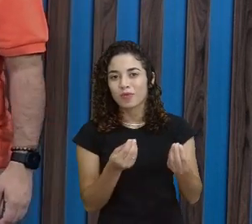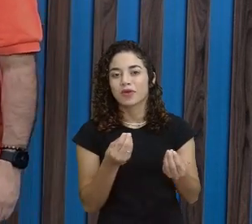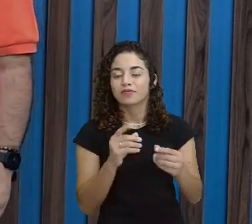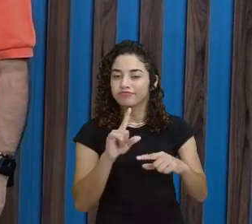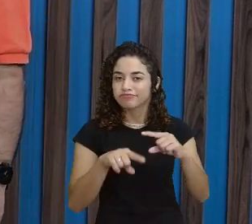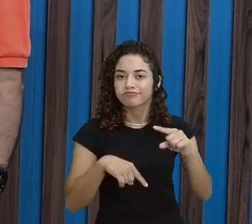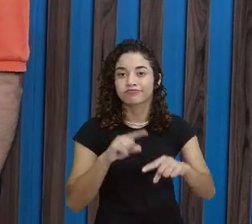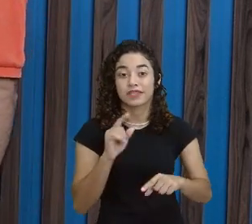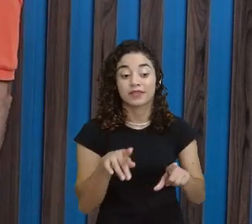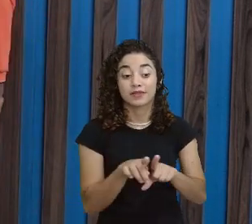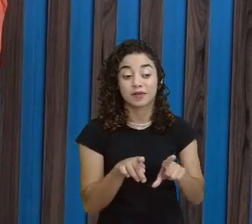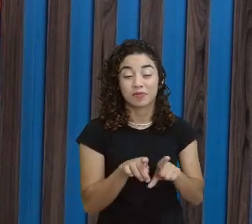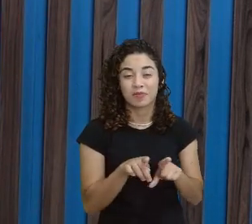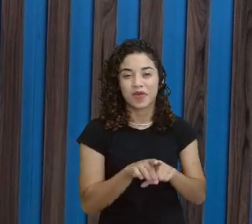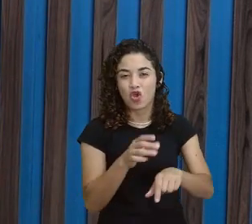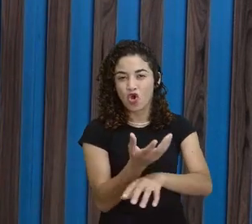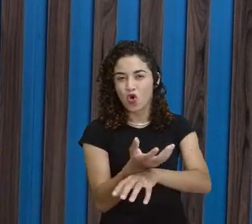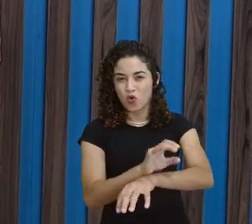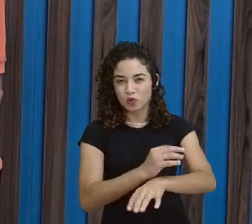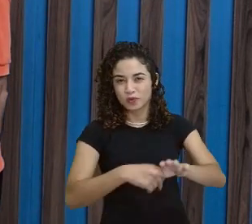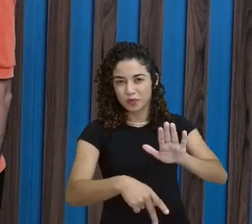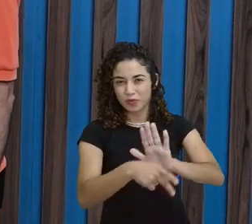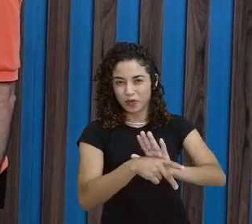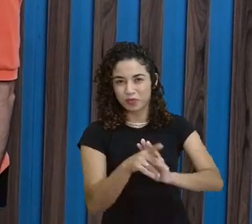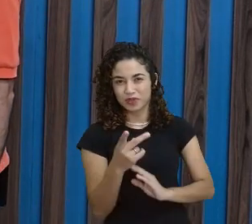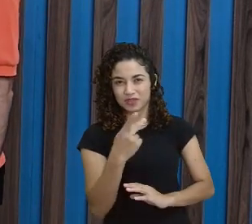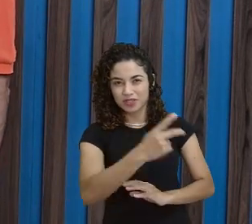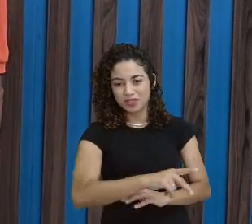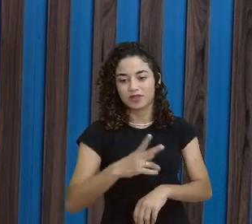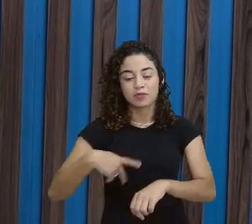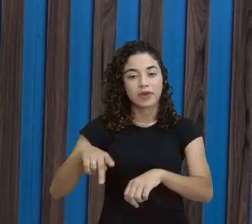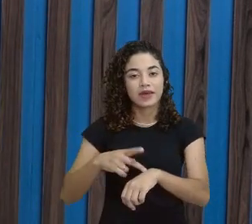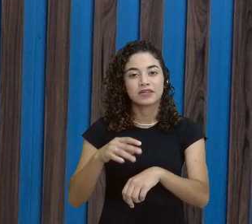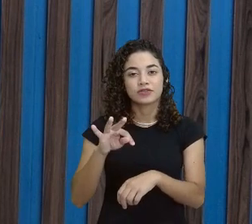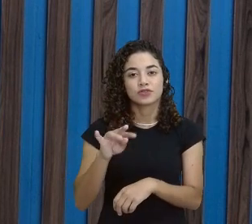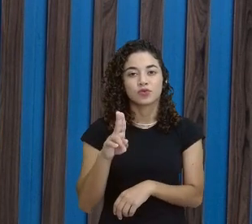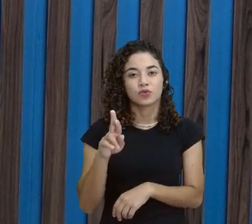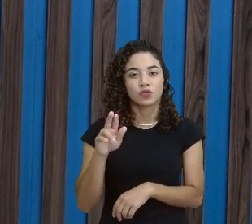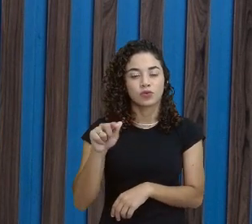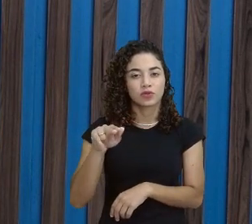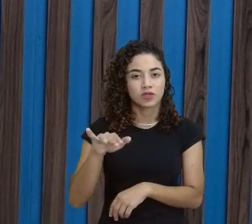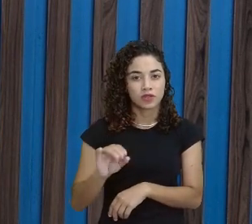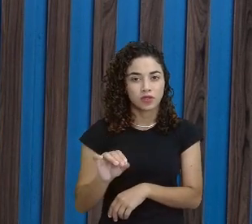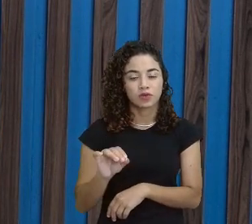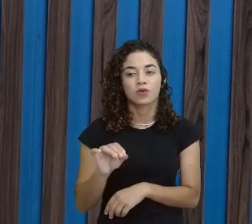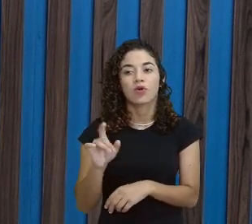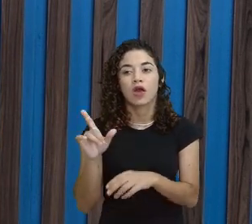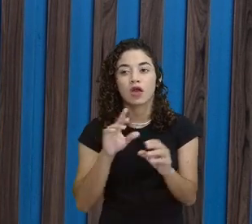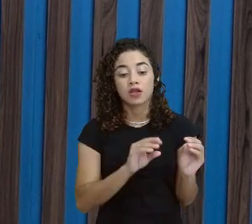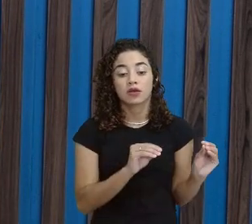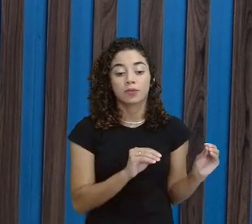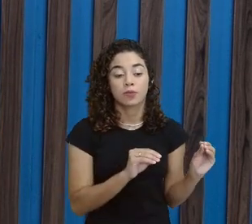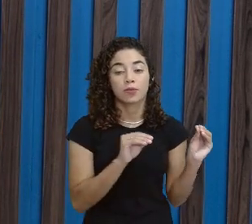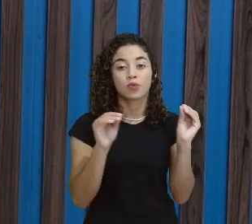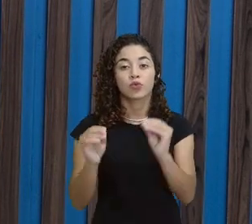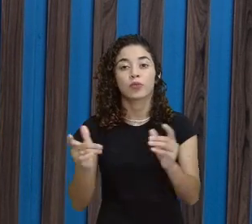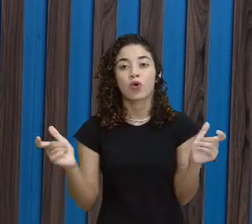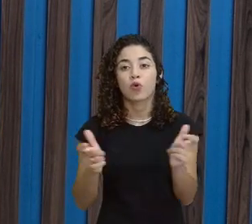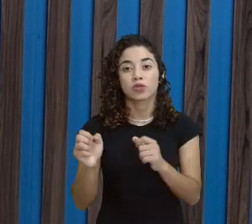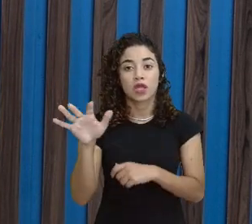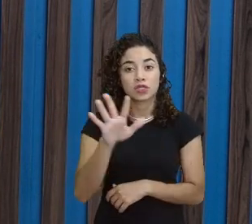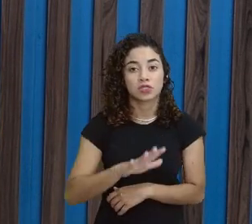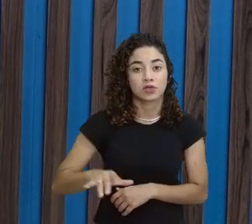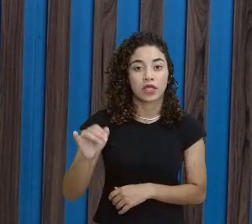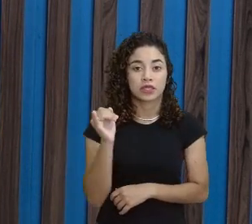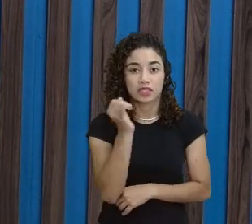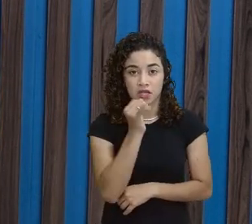restos mortais, né, que estavam lá na Turquia, eles foram transladados, ou seja, foram direcionados para a região da